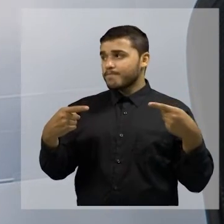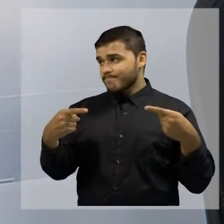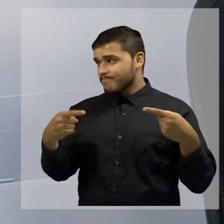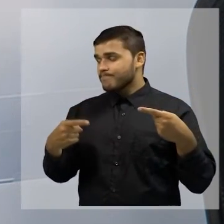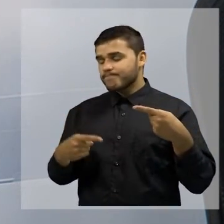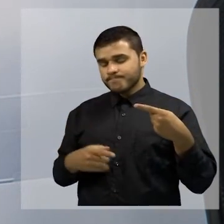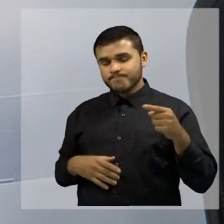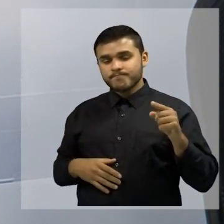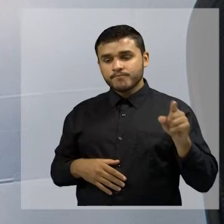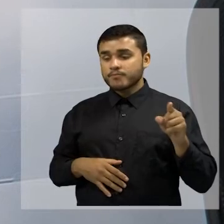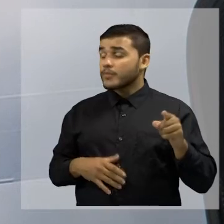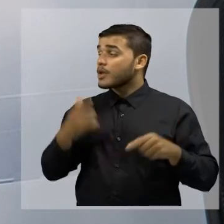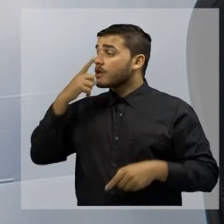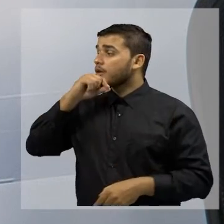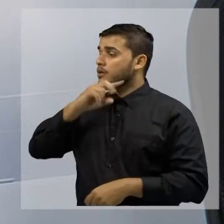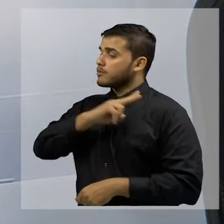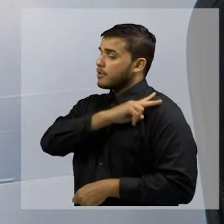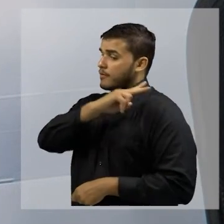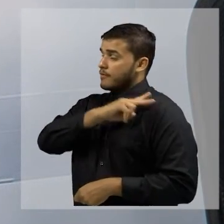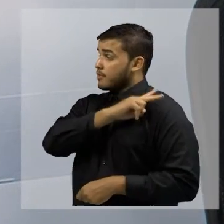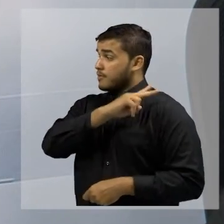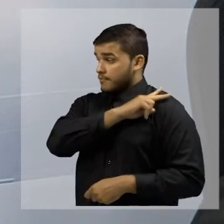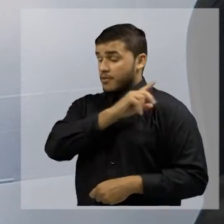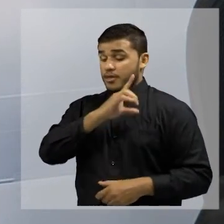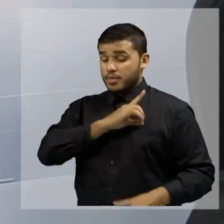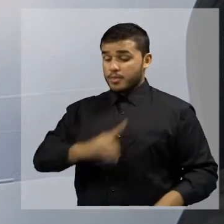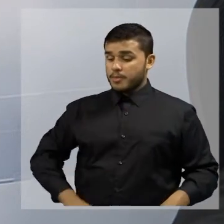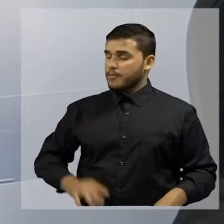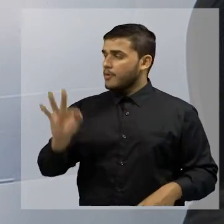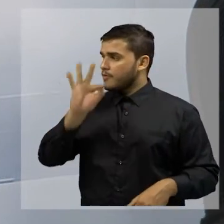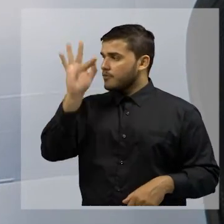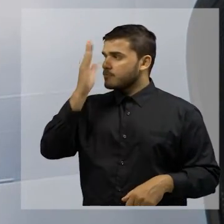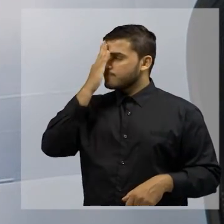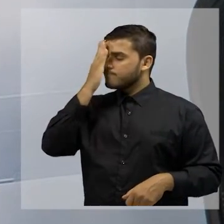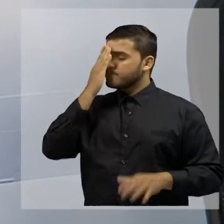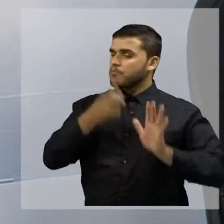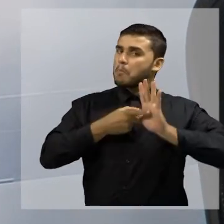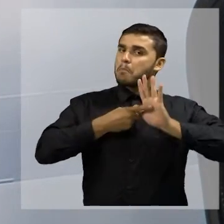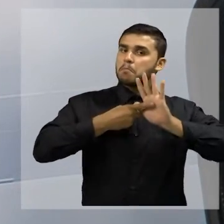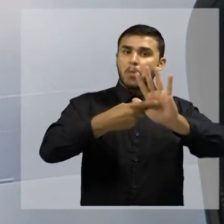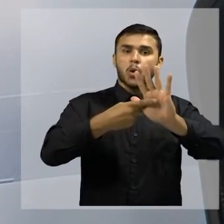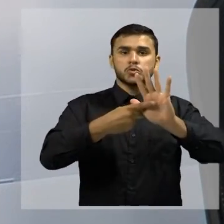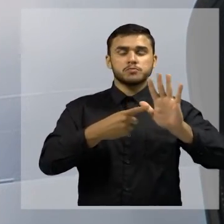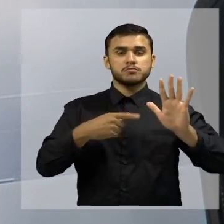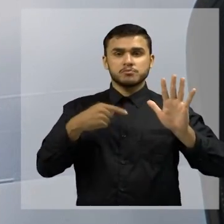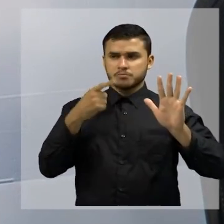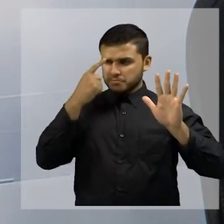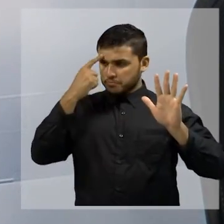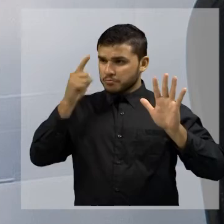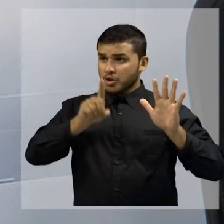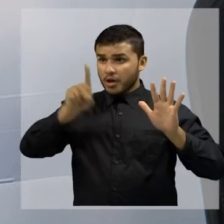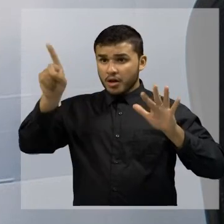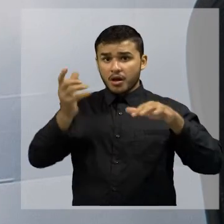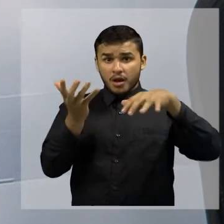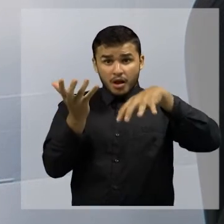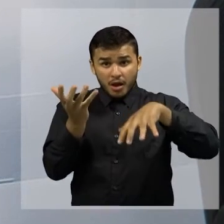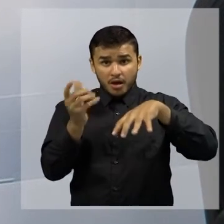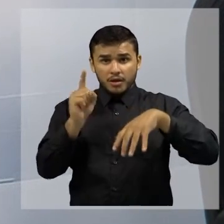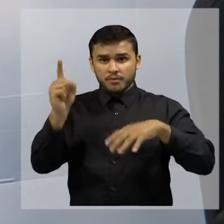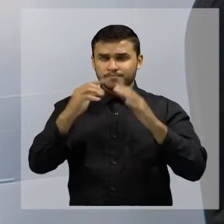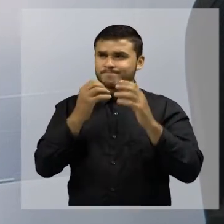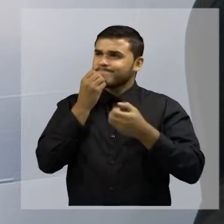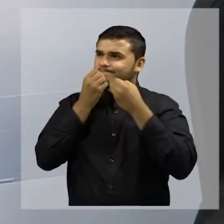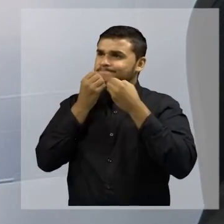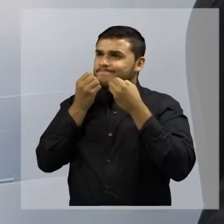na minha avaliação, que é o deputado federal Capitão Wagner, está tentando criar uma marca própria. Eu acho que a ida dele para a Câmara Federal não foi uma